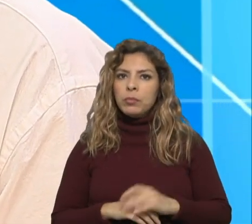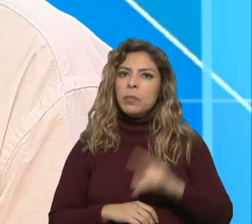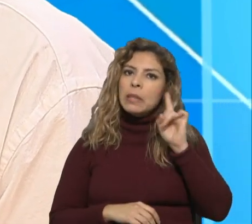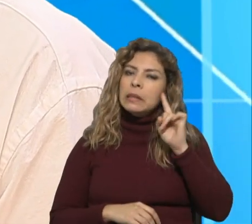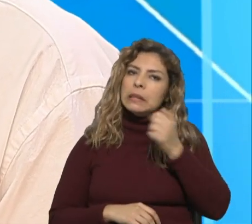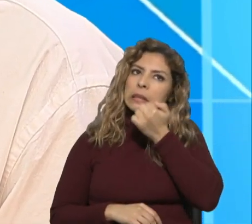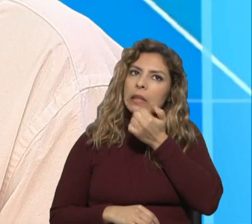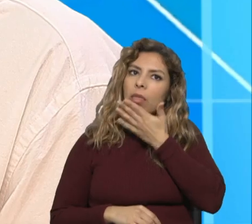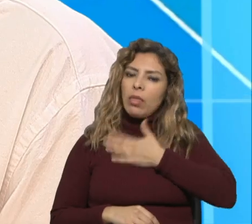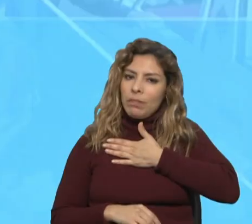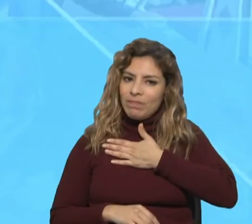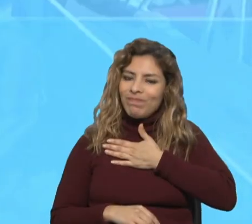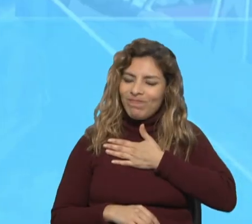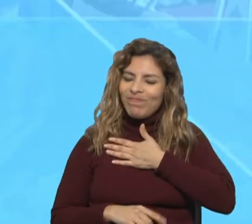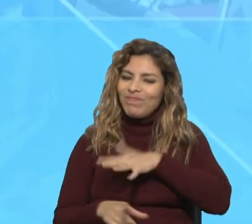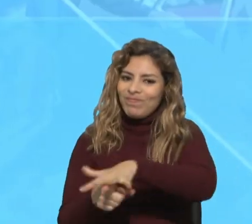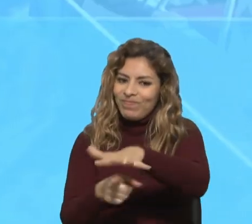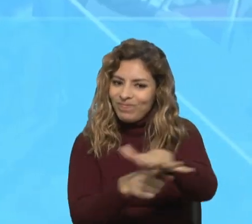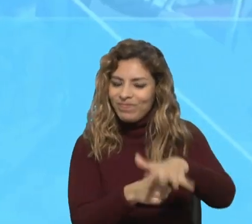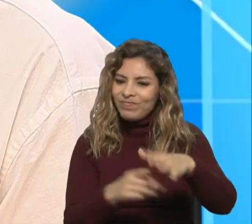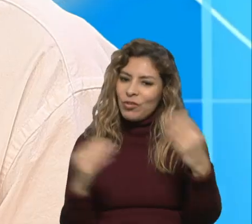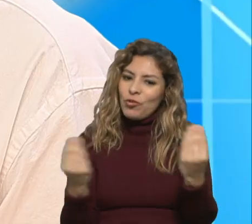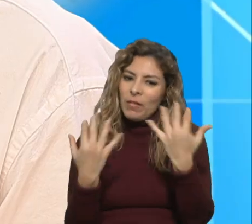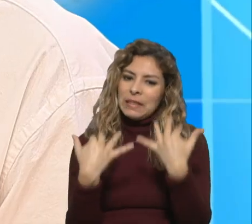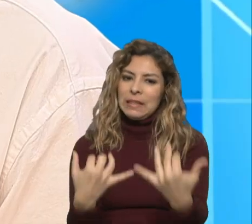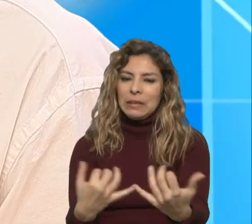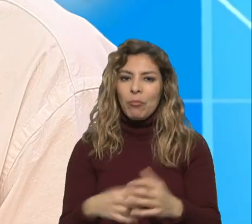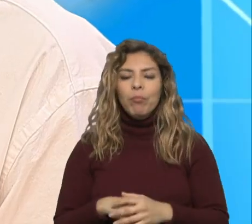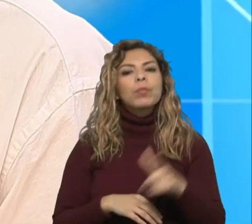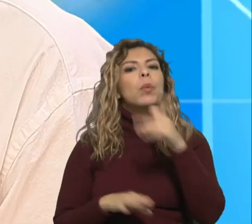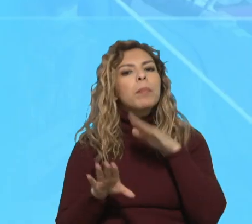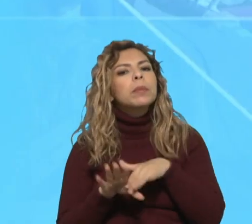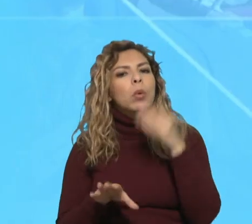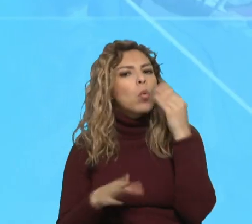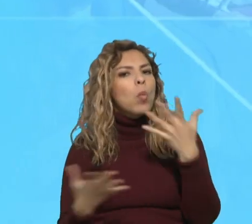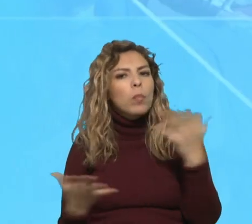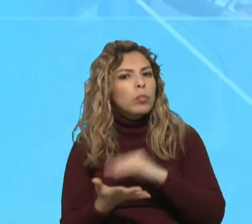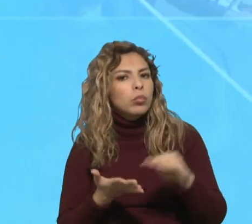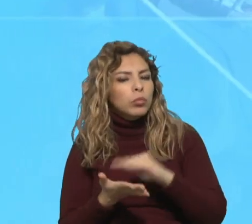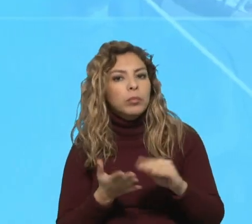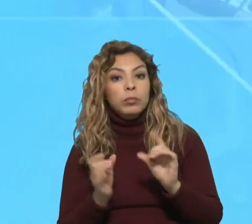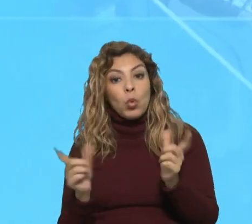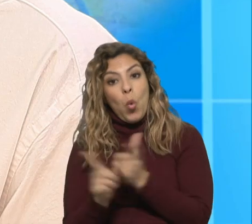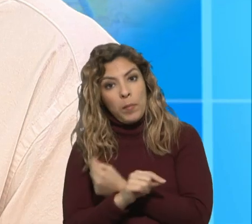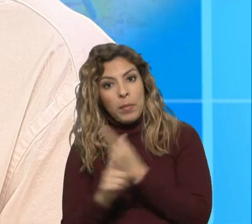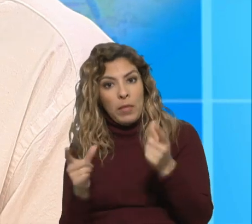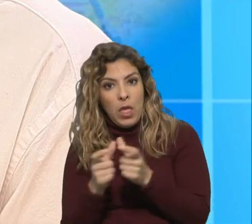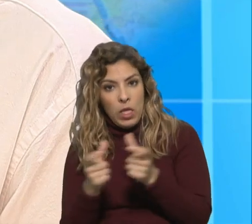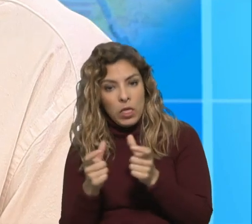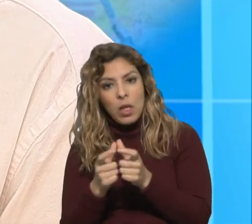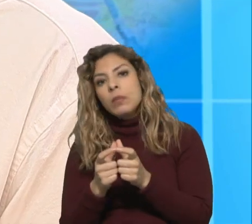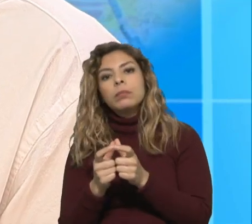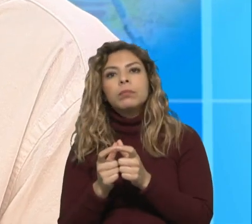agrada muito. E por certo, inspiradores para jovens, não é? Para participar, a inscrição faz-se através do portal? Comprar bilhete na Blue